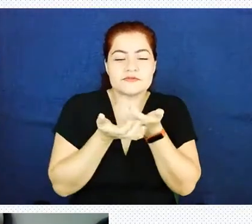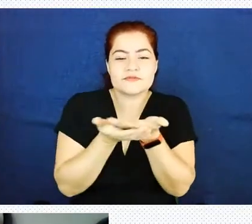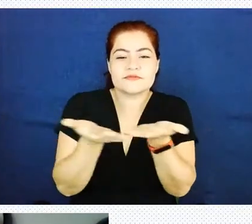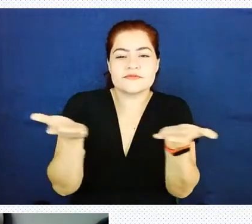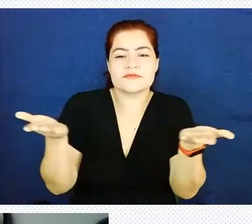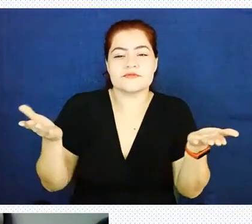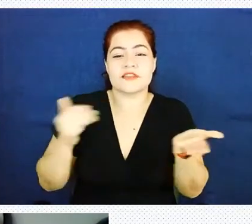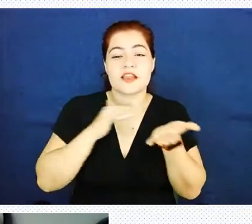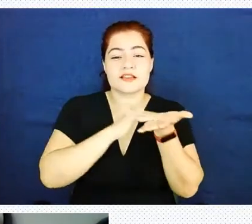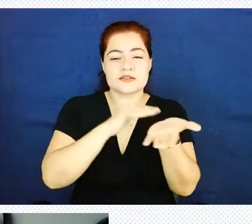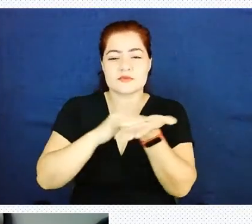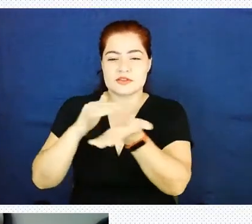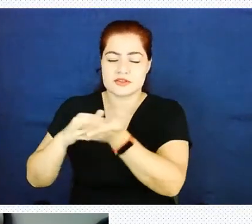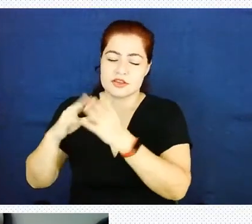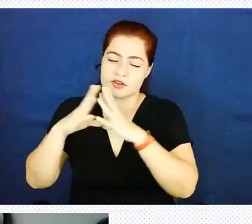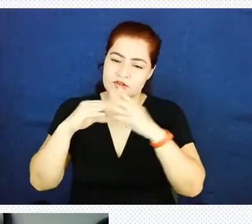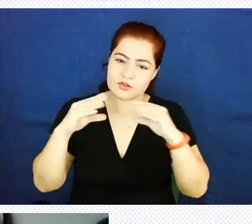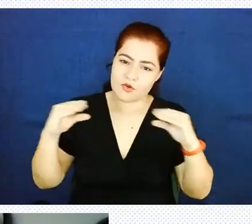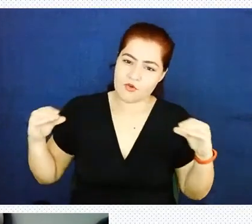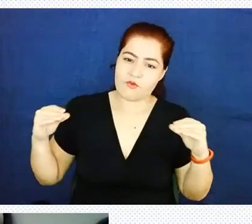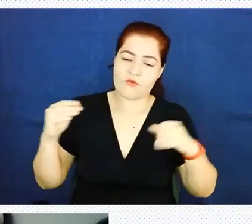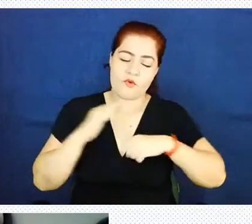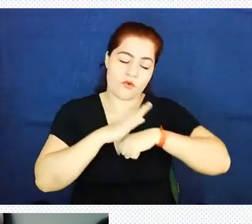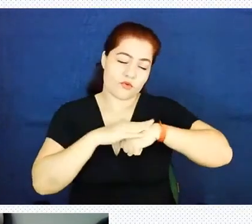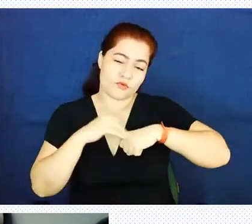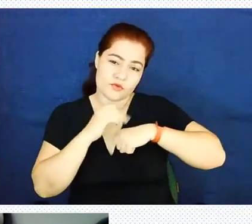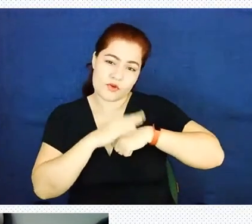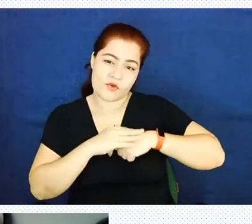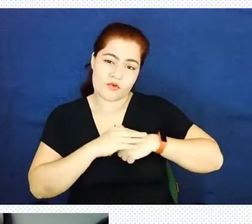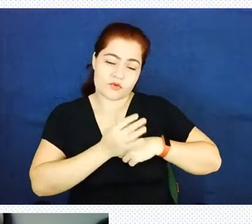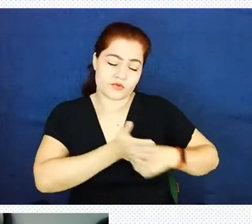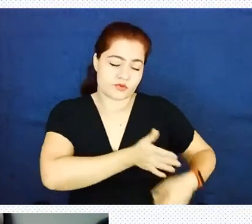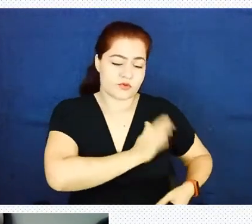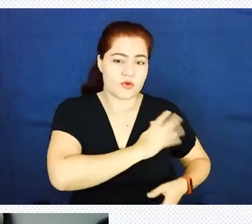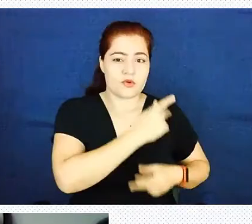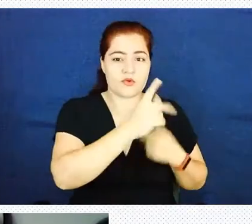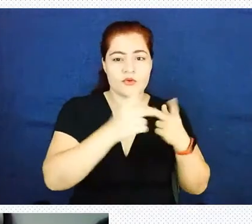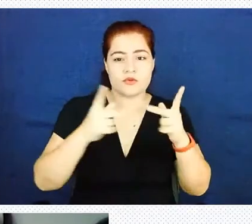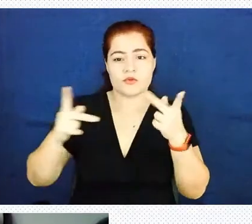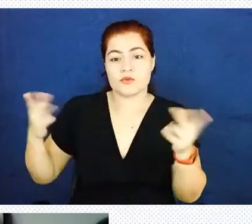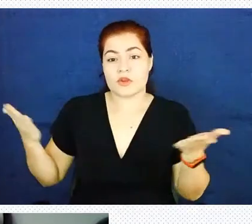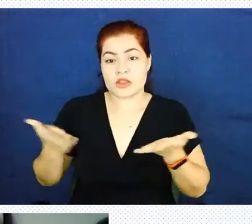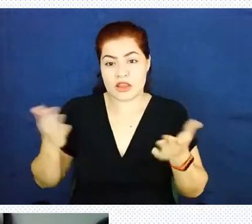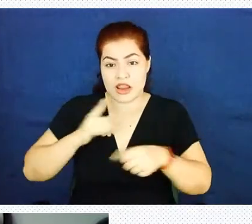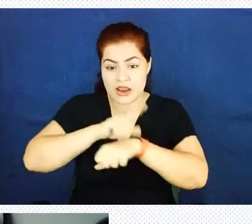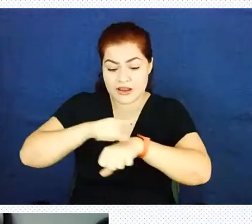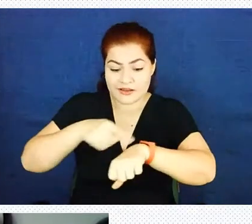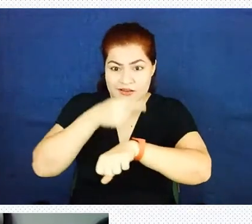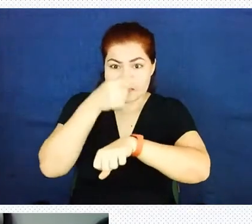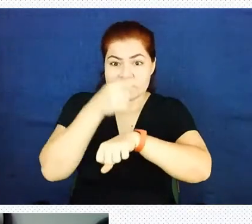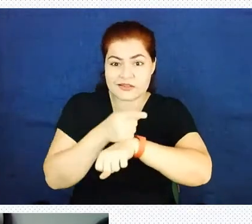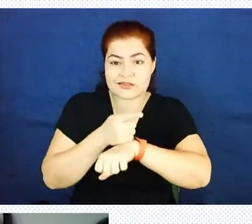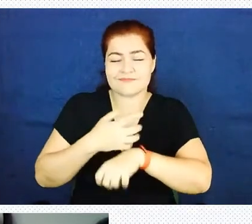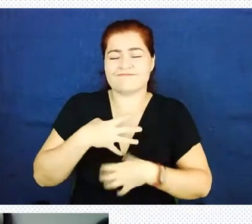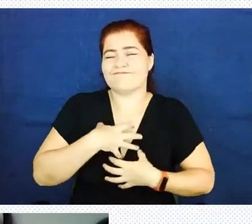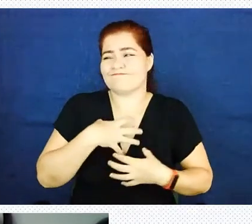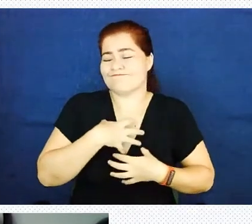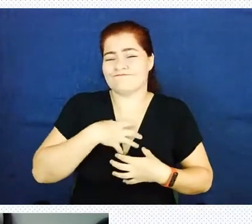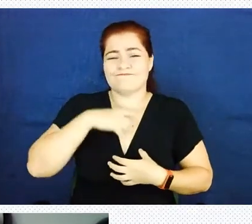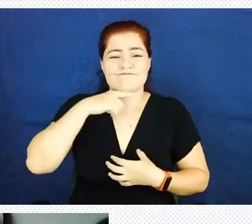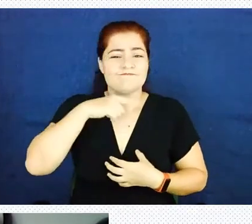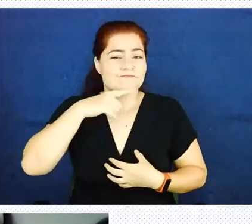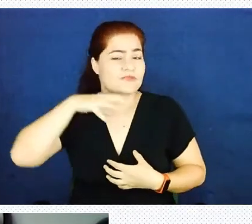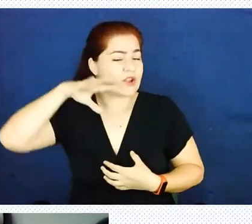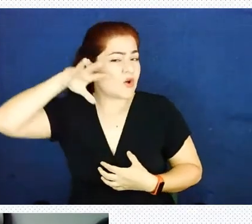de conforto e consolo aos corações daqueles que nesse momento estão sem poder escutar